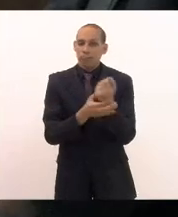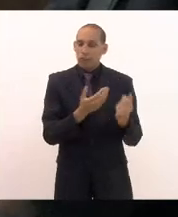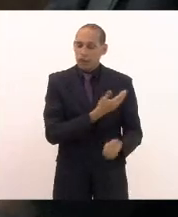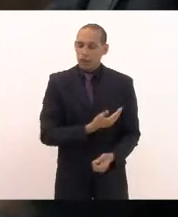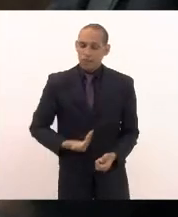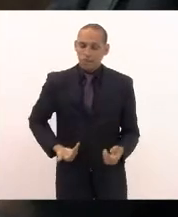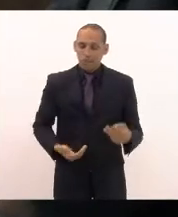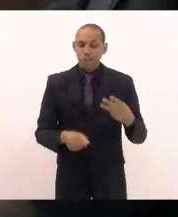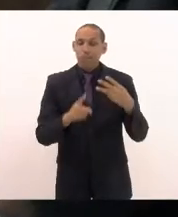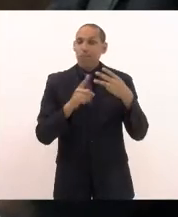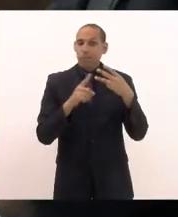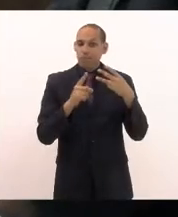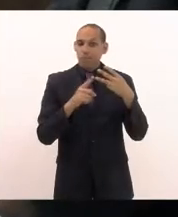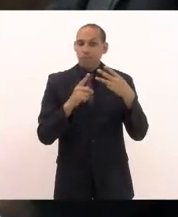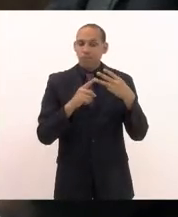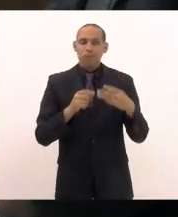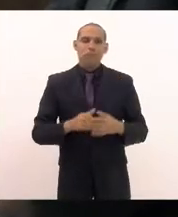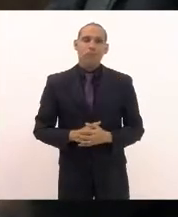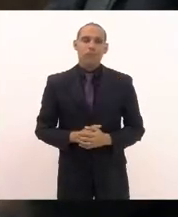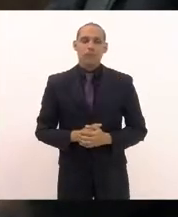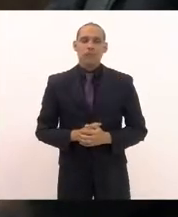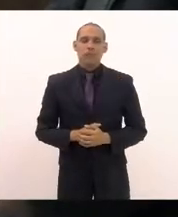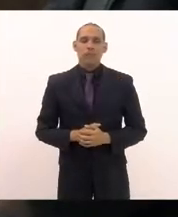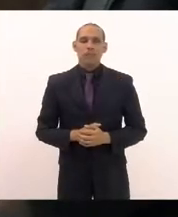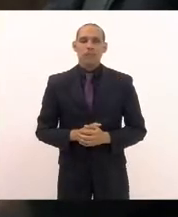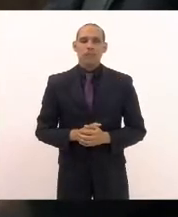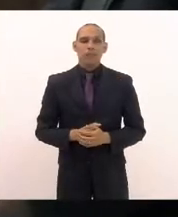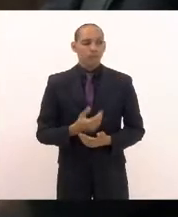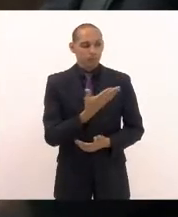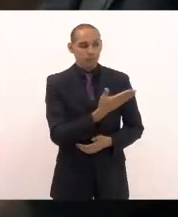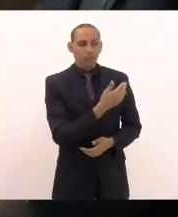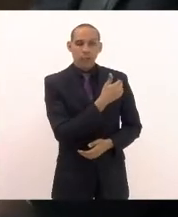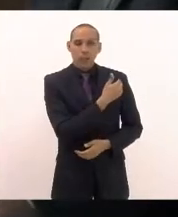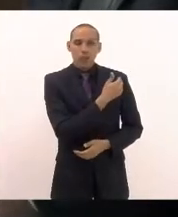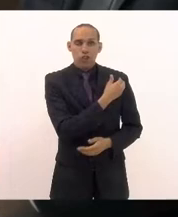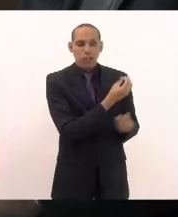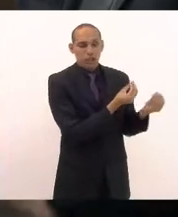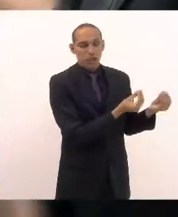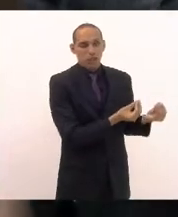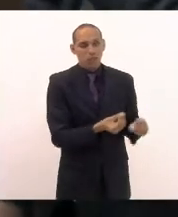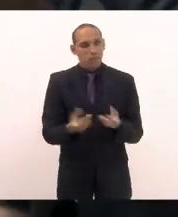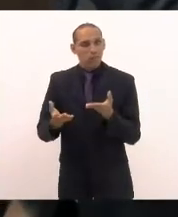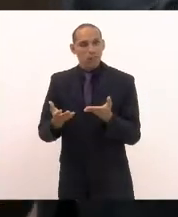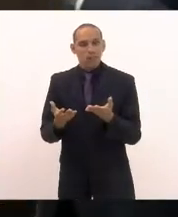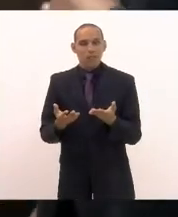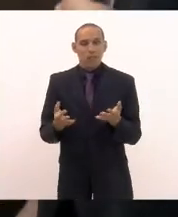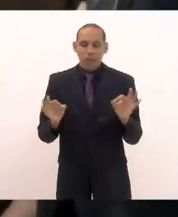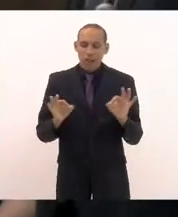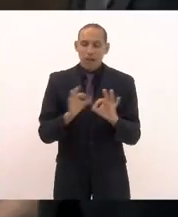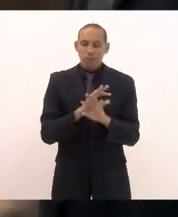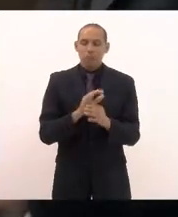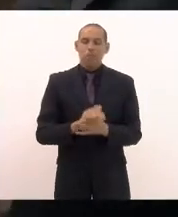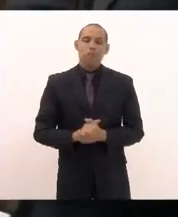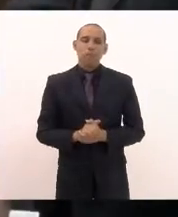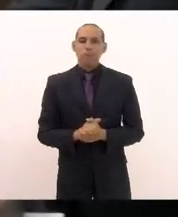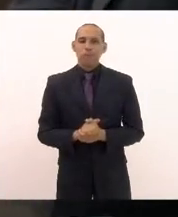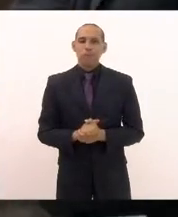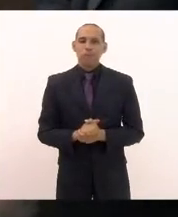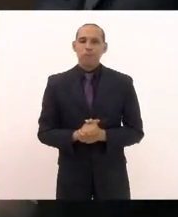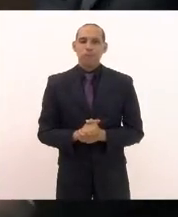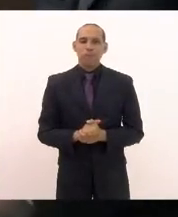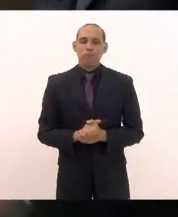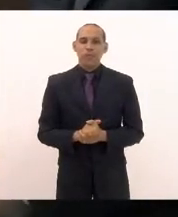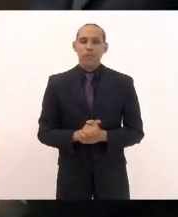vamos para o terceiro legado da esquerda na área de segurança pública para concluir, senhora presidente.